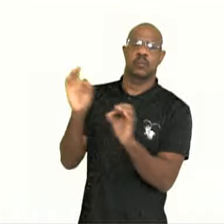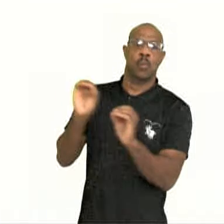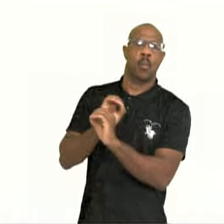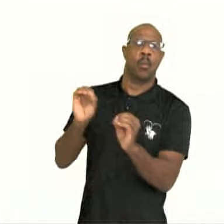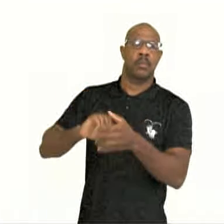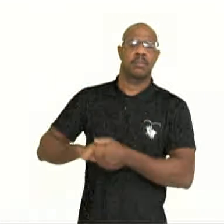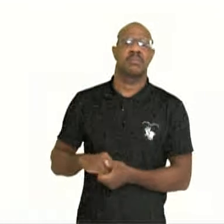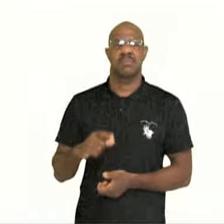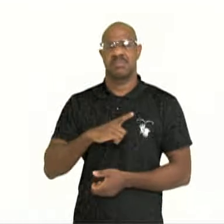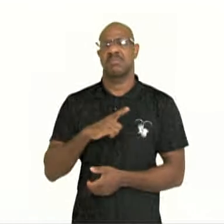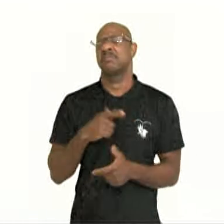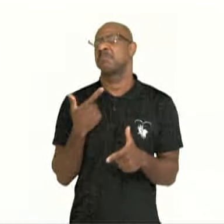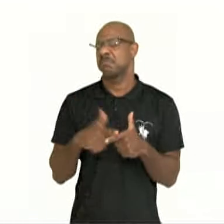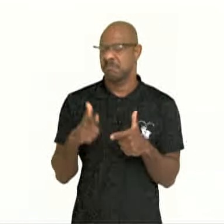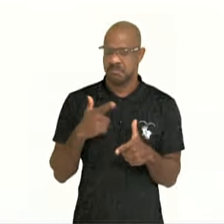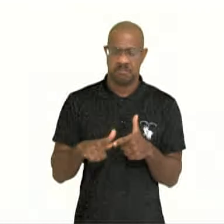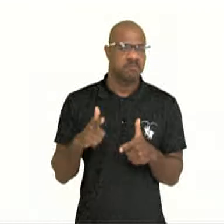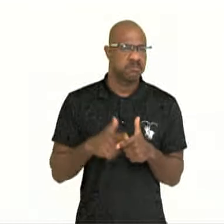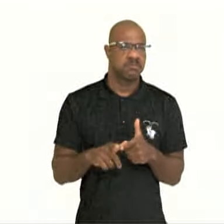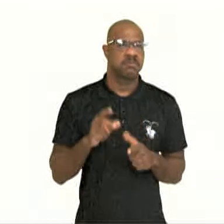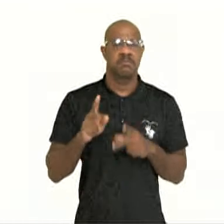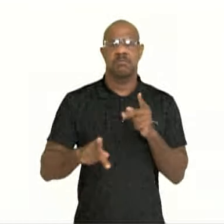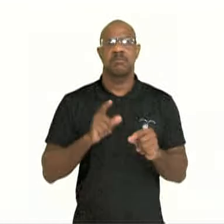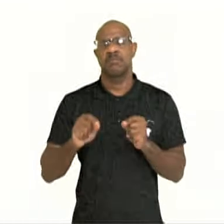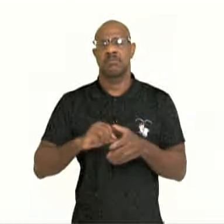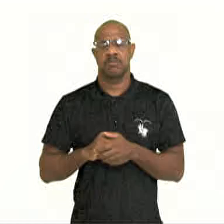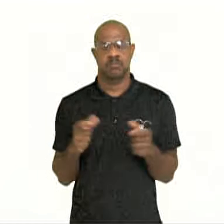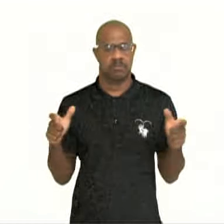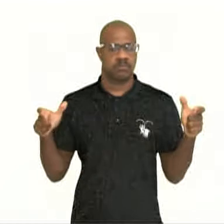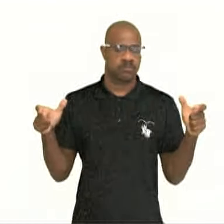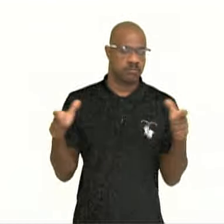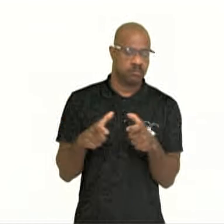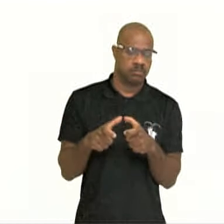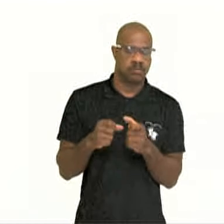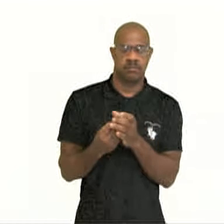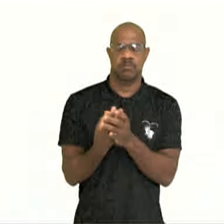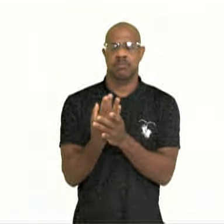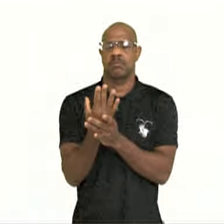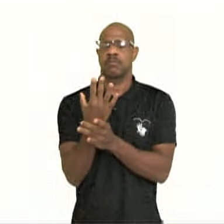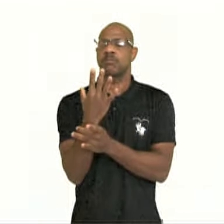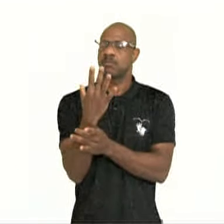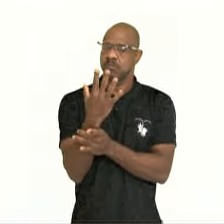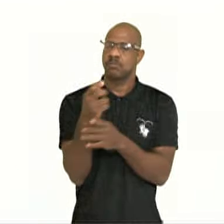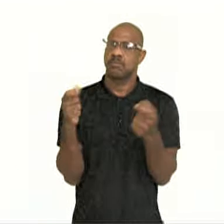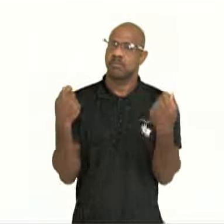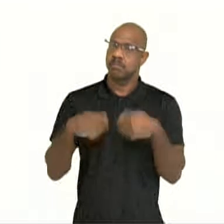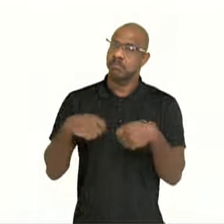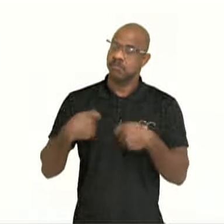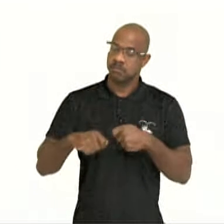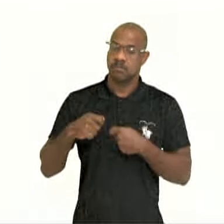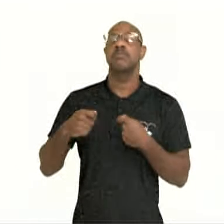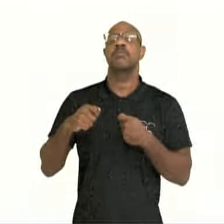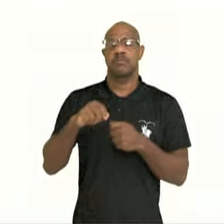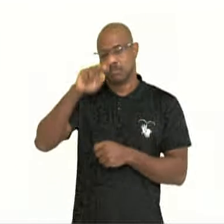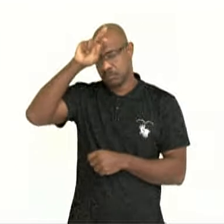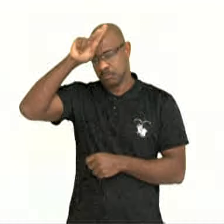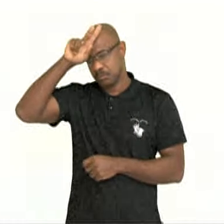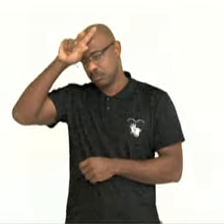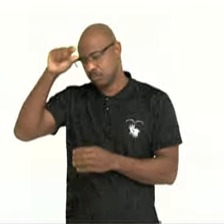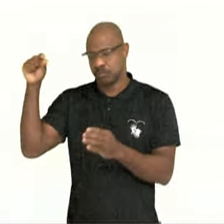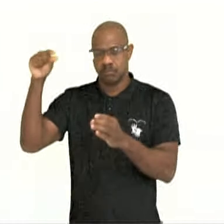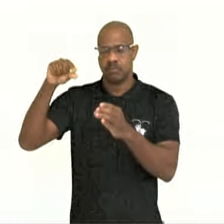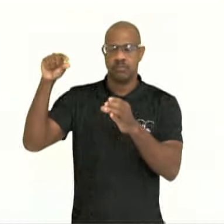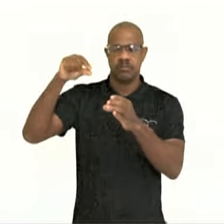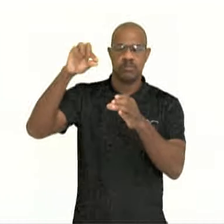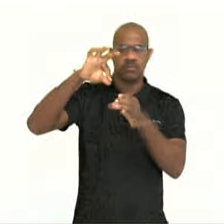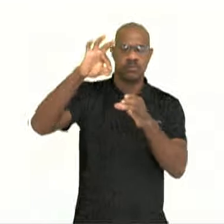teríamos grandes problemas como a diminuição drástica de plantas que dependem dos insetos para a polinização